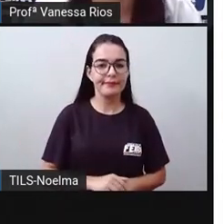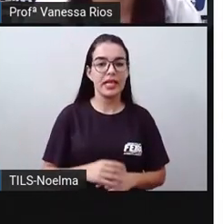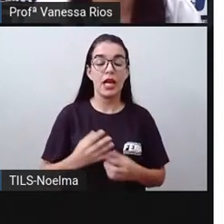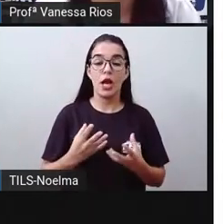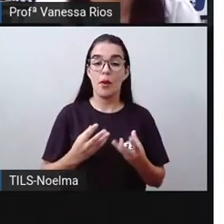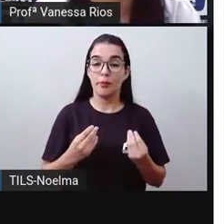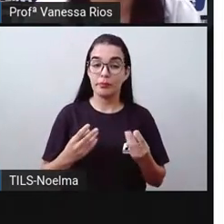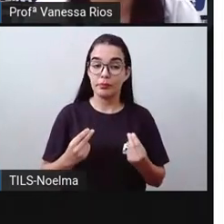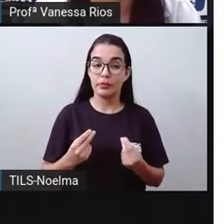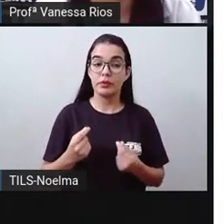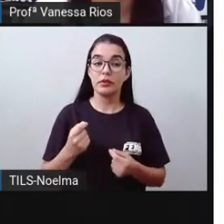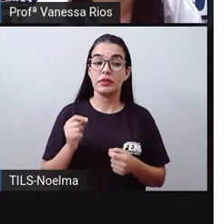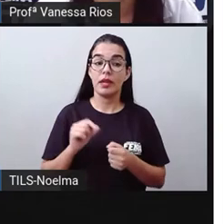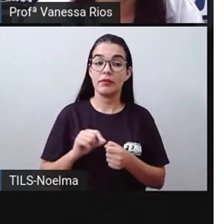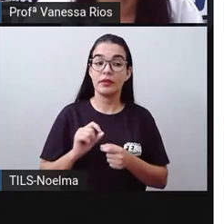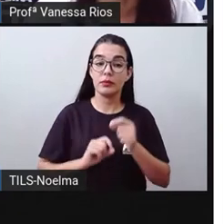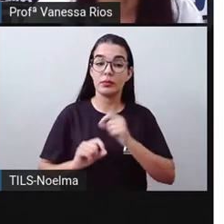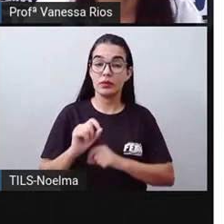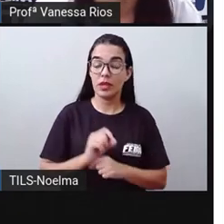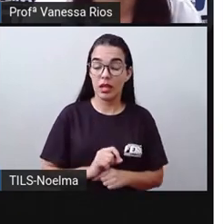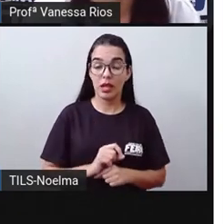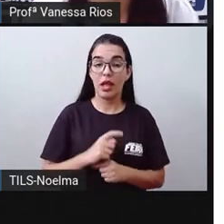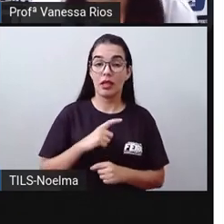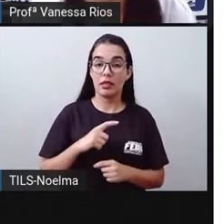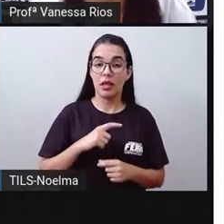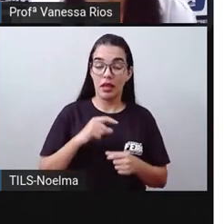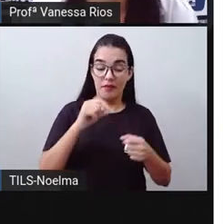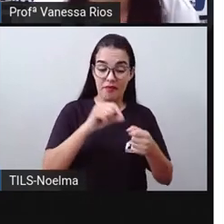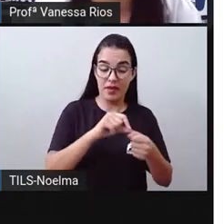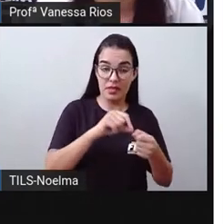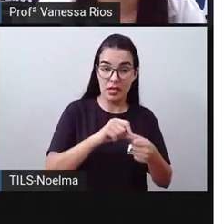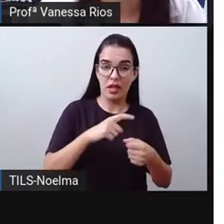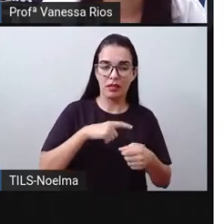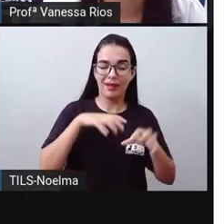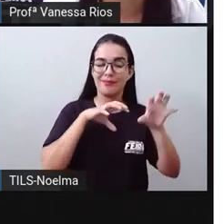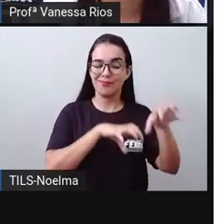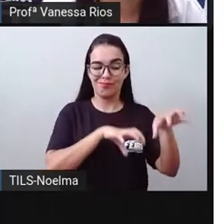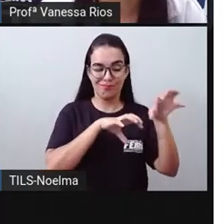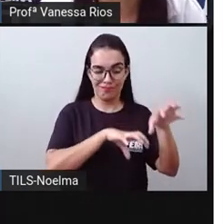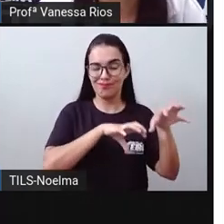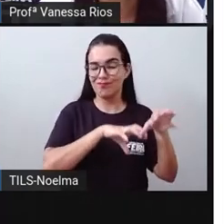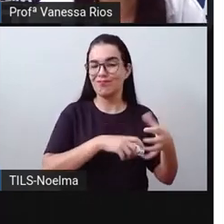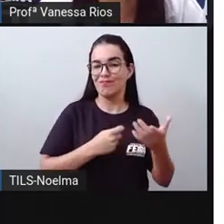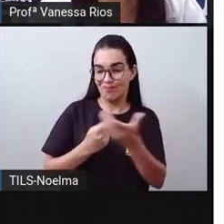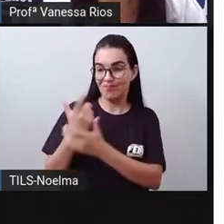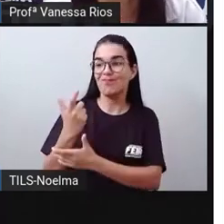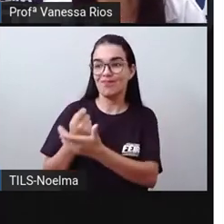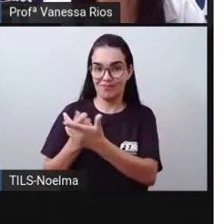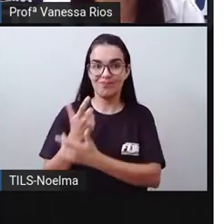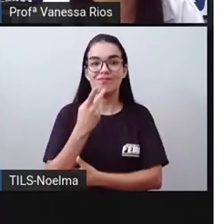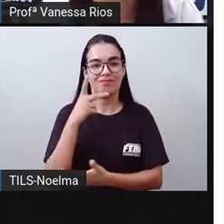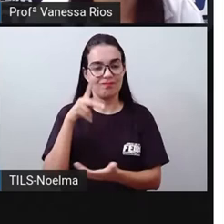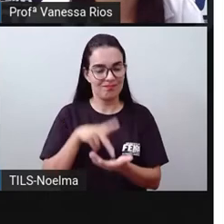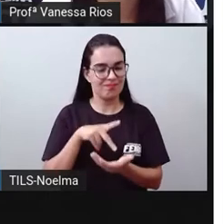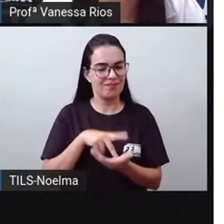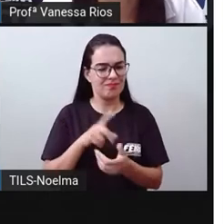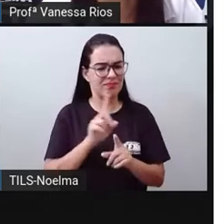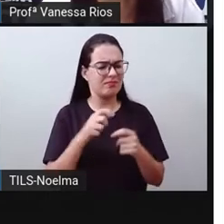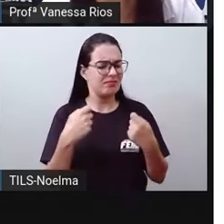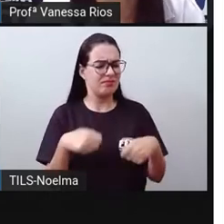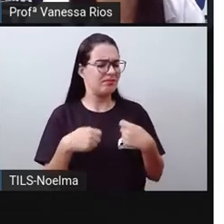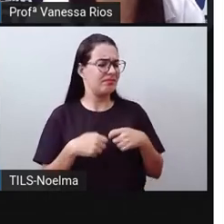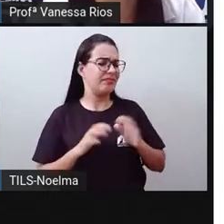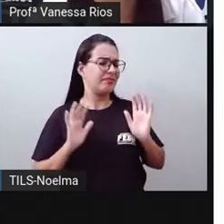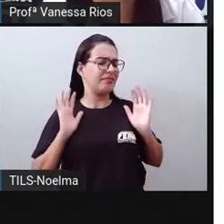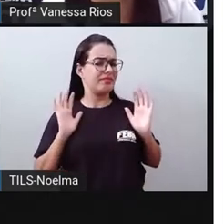muitas vezes essa ação ela acaba influenciando a gente a consumir algo que a gente